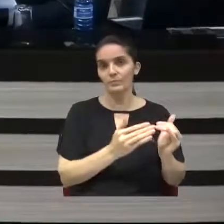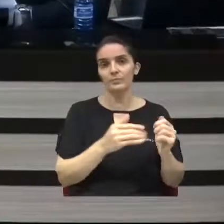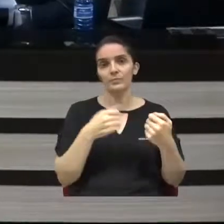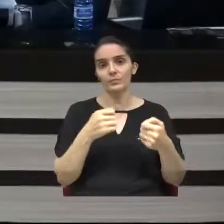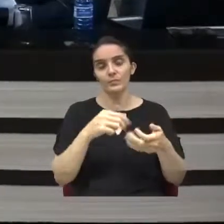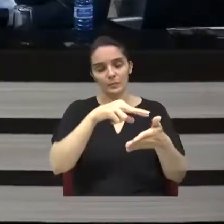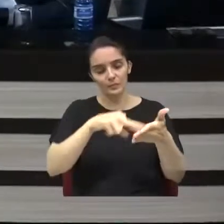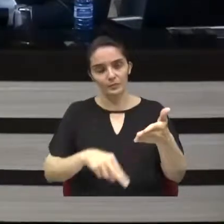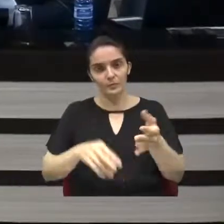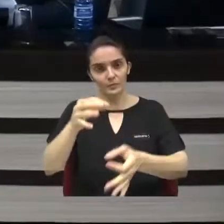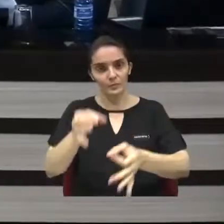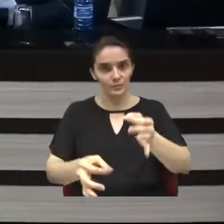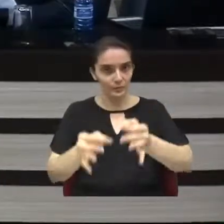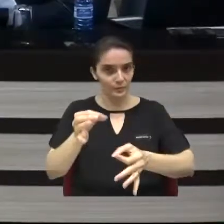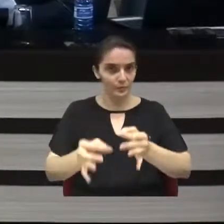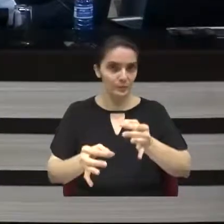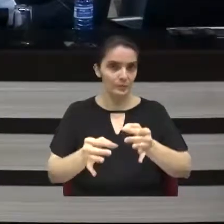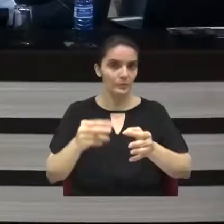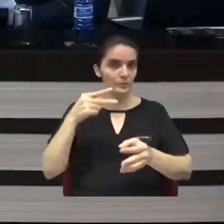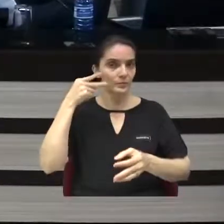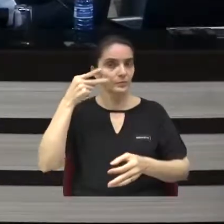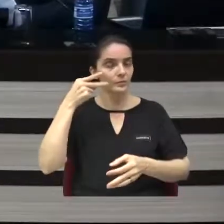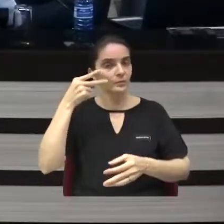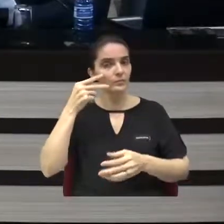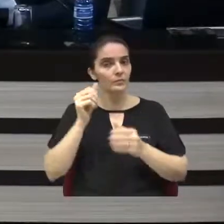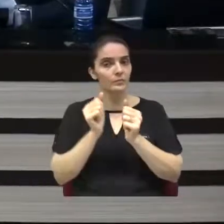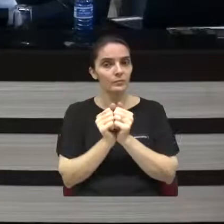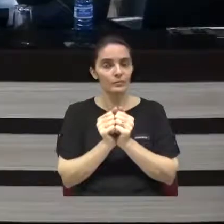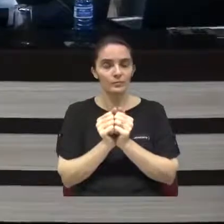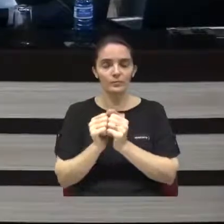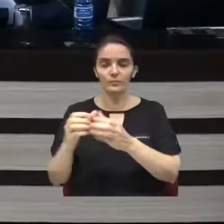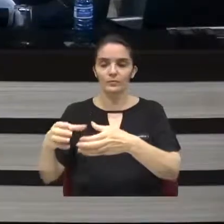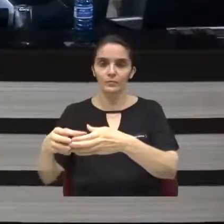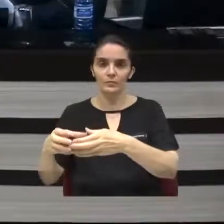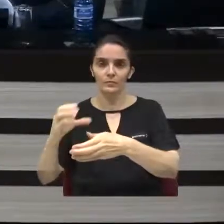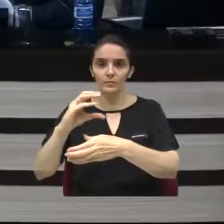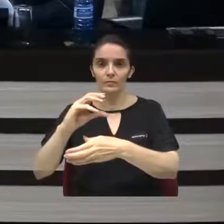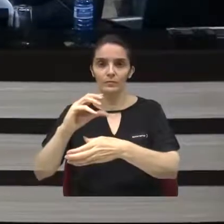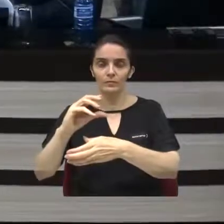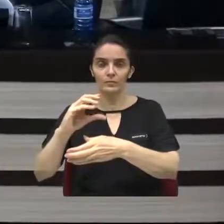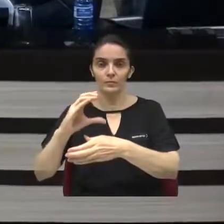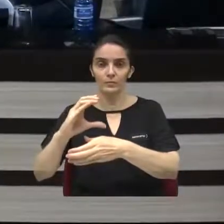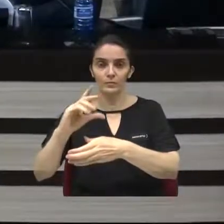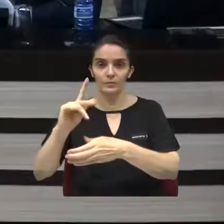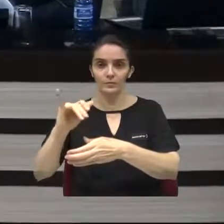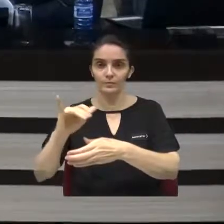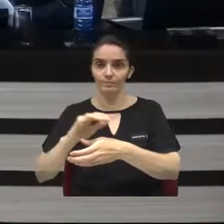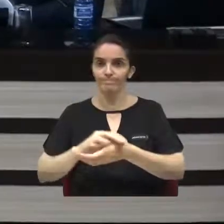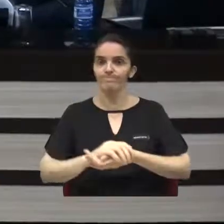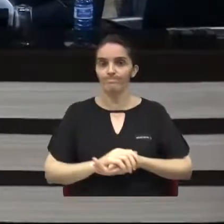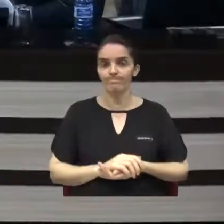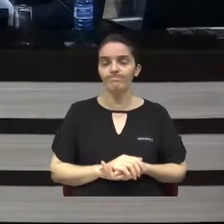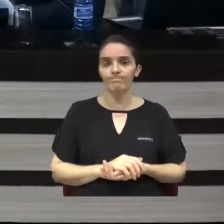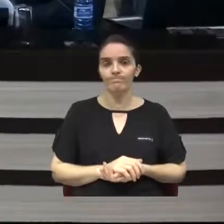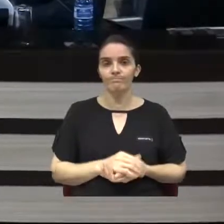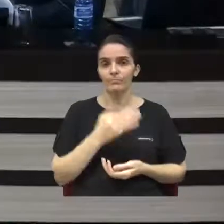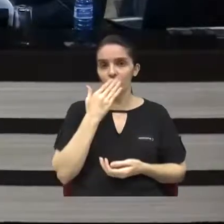e julgamento de seus pares através da instalação de comissão processante. Quinto, dos pedidos.